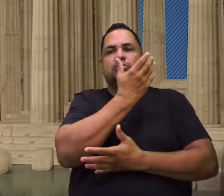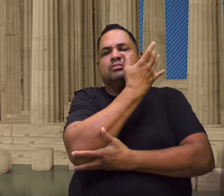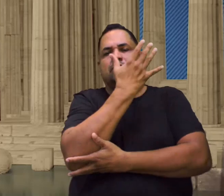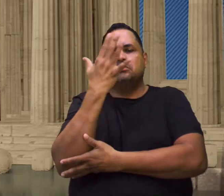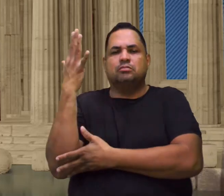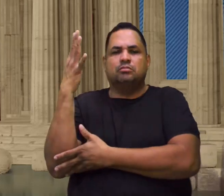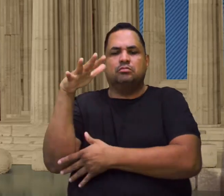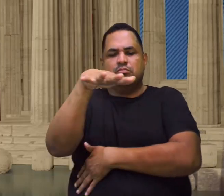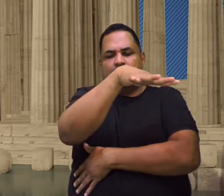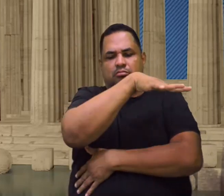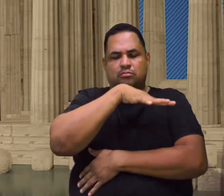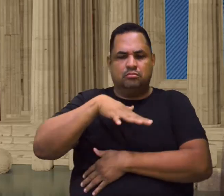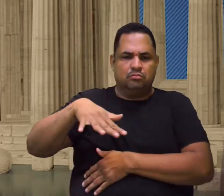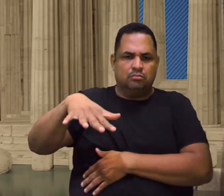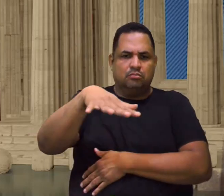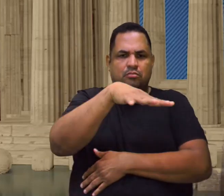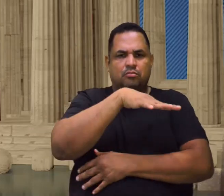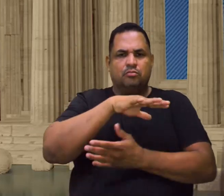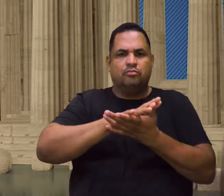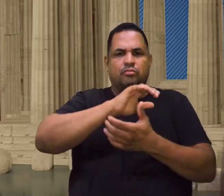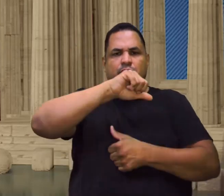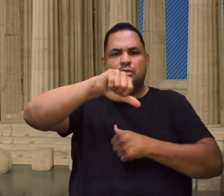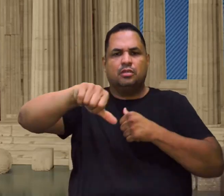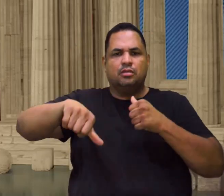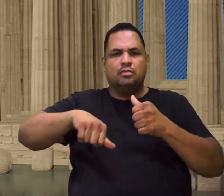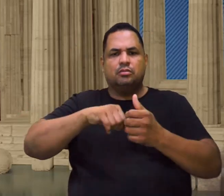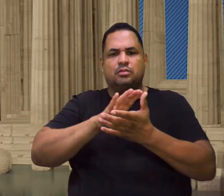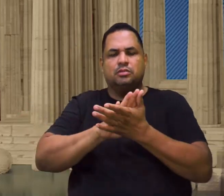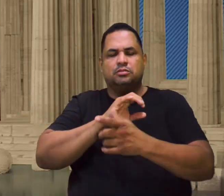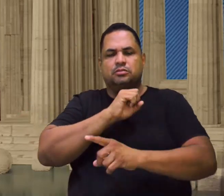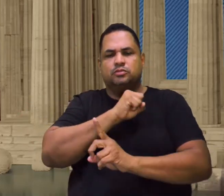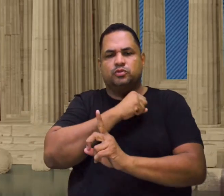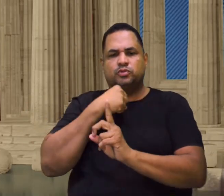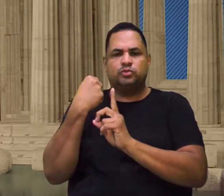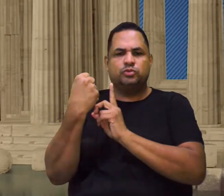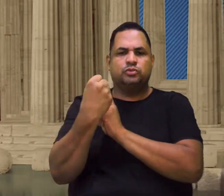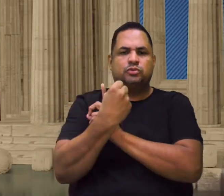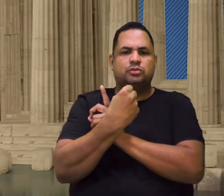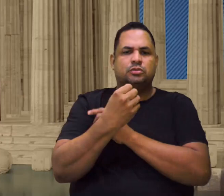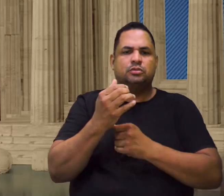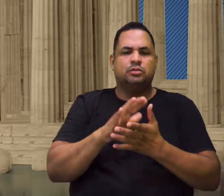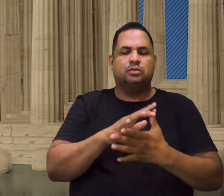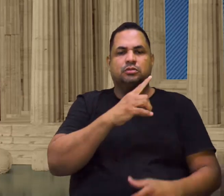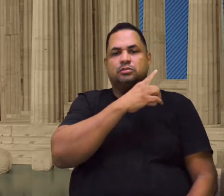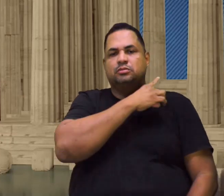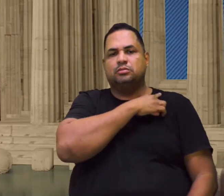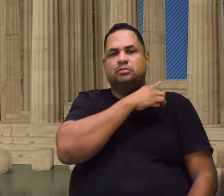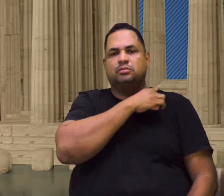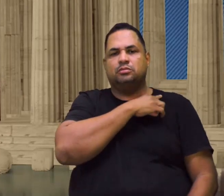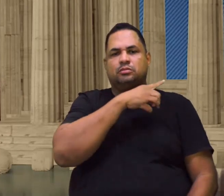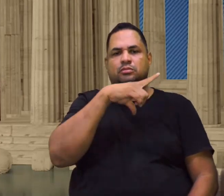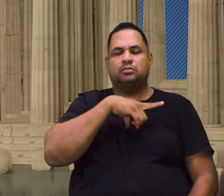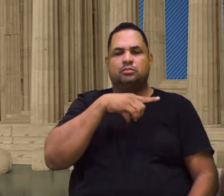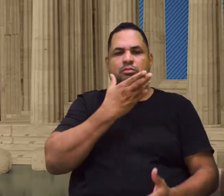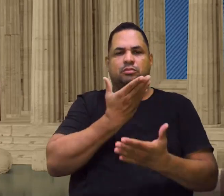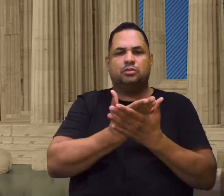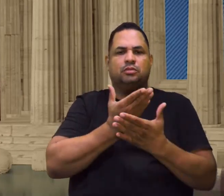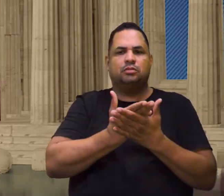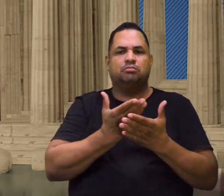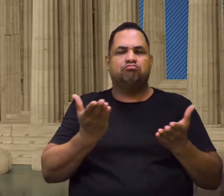consumo do meio ambiente, a mudança de sociedade. Inclusive no primeiro ano, né, vocês têm uma aulinha sobre